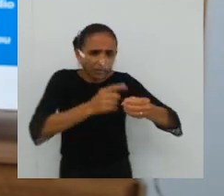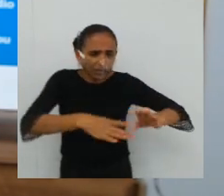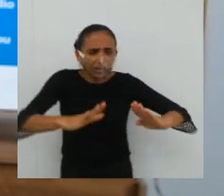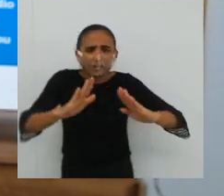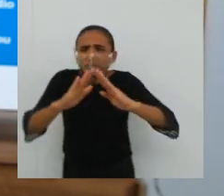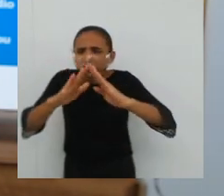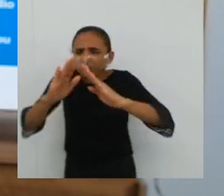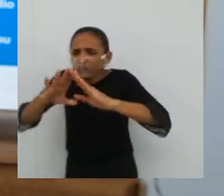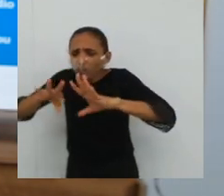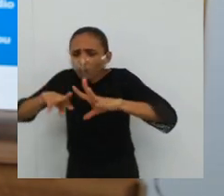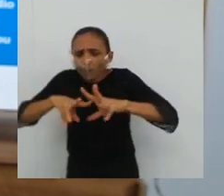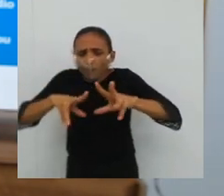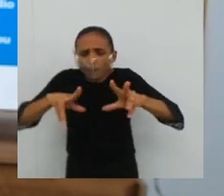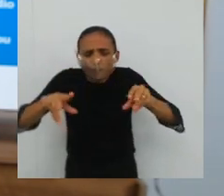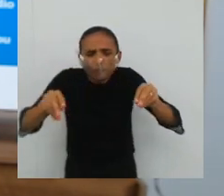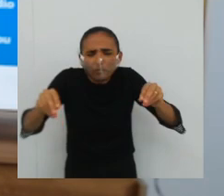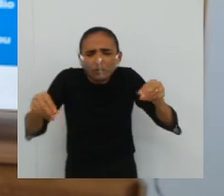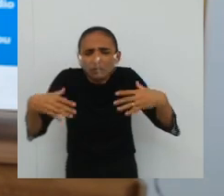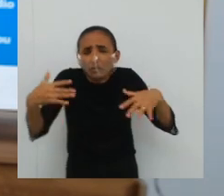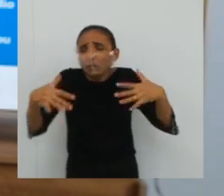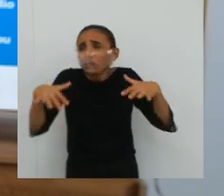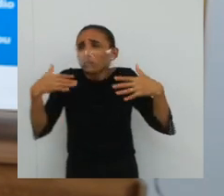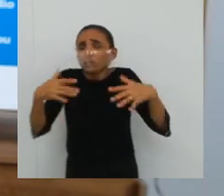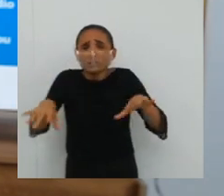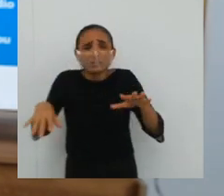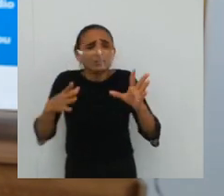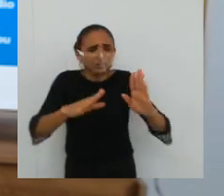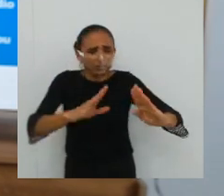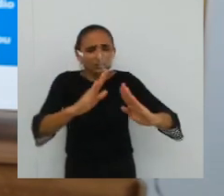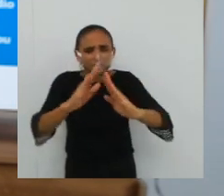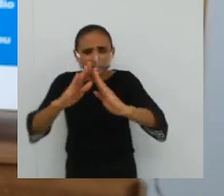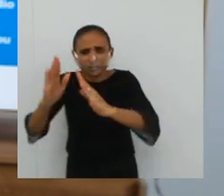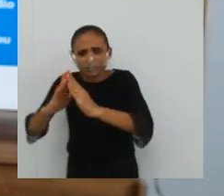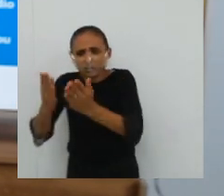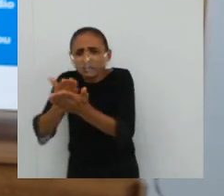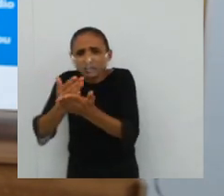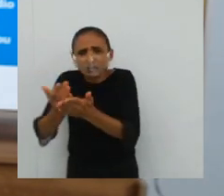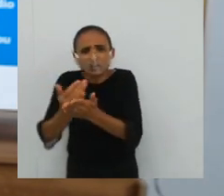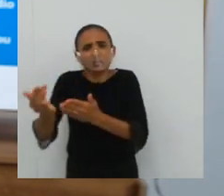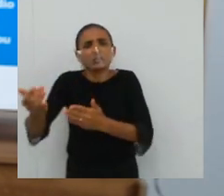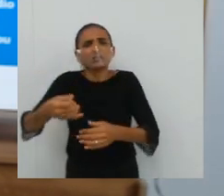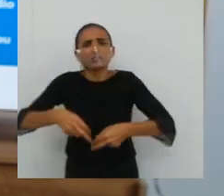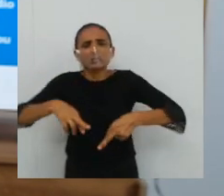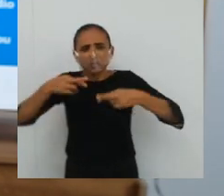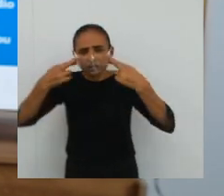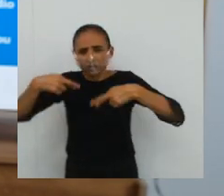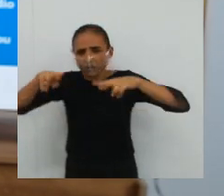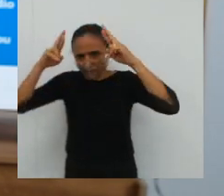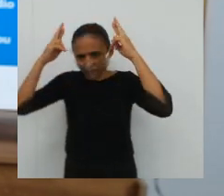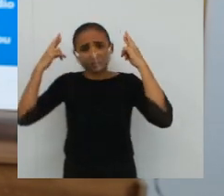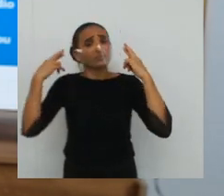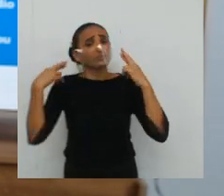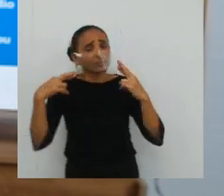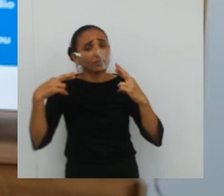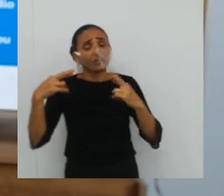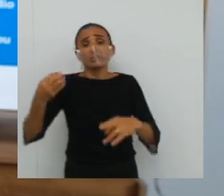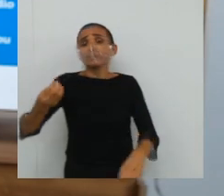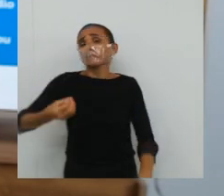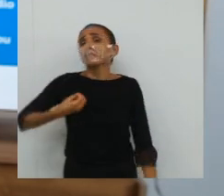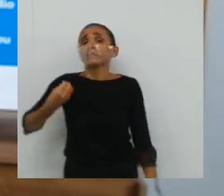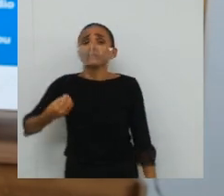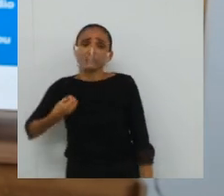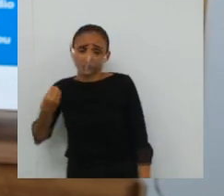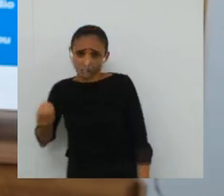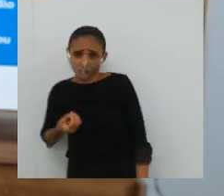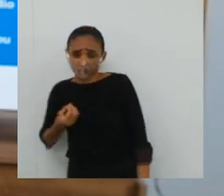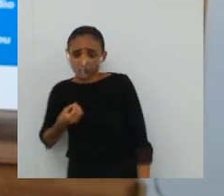lá no sertão, no meio do nada, só tem aquele cercadinho com alguns bodes. Aquilo ali é a produção de subsistência. Eu